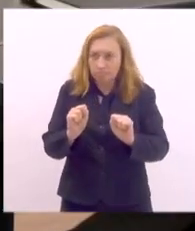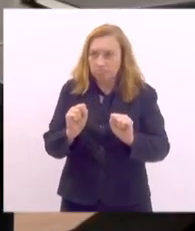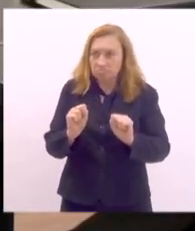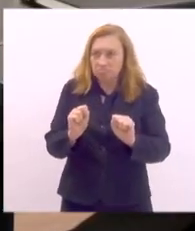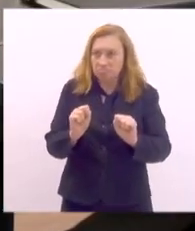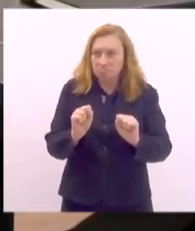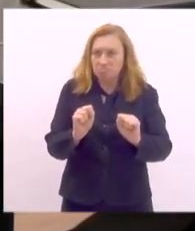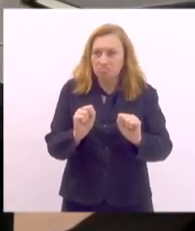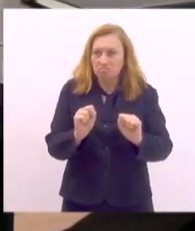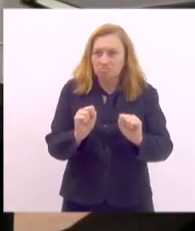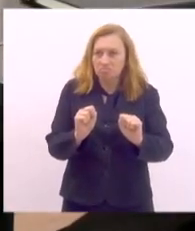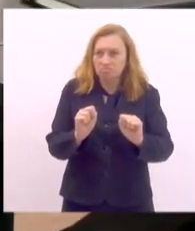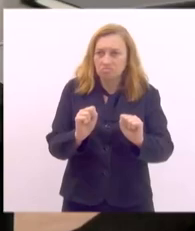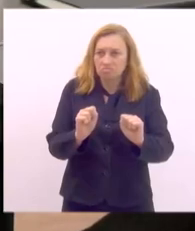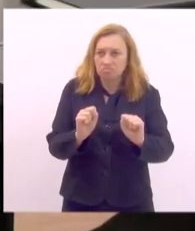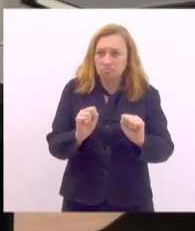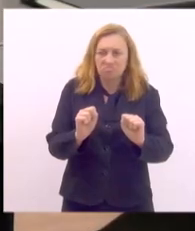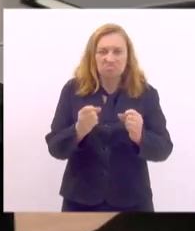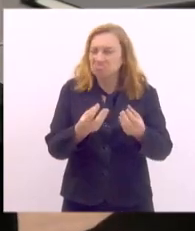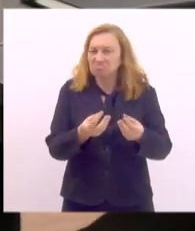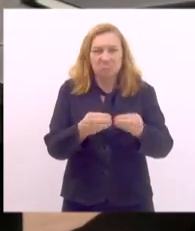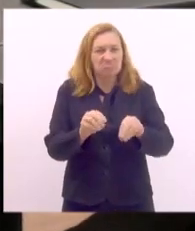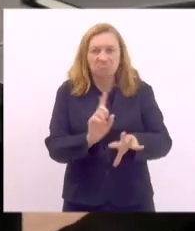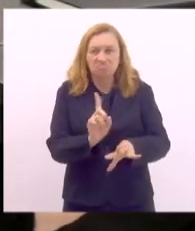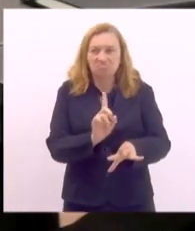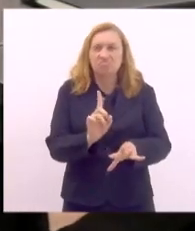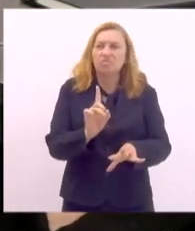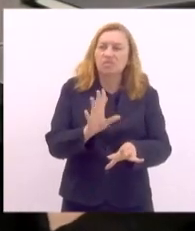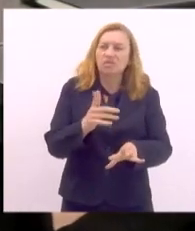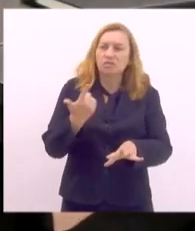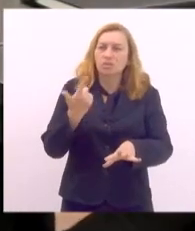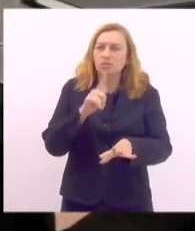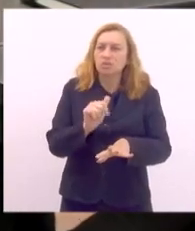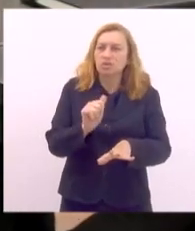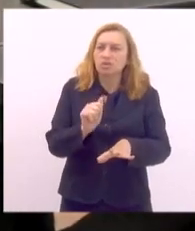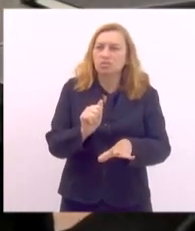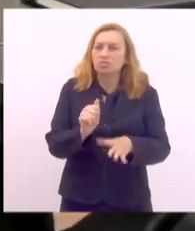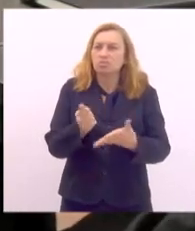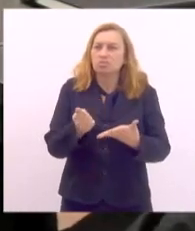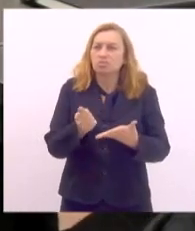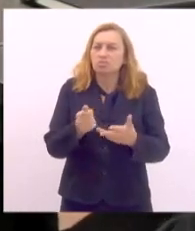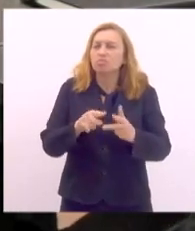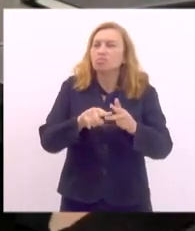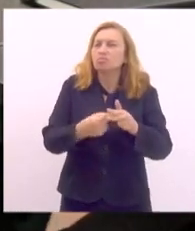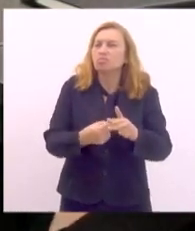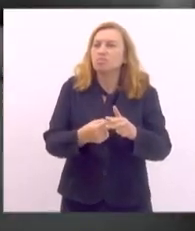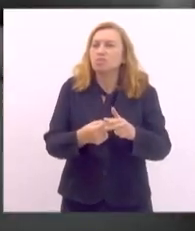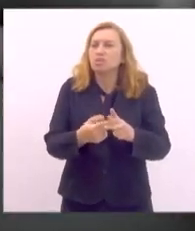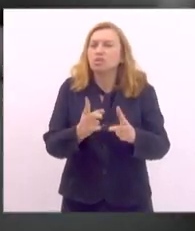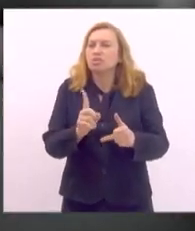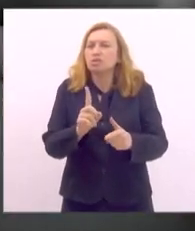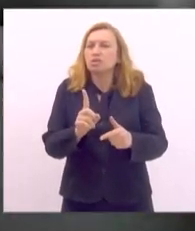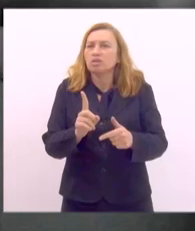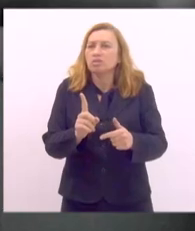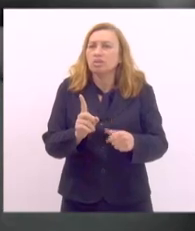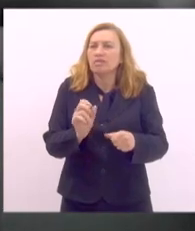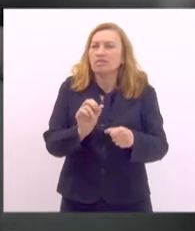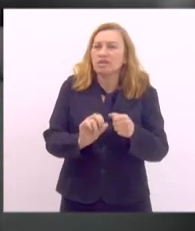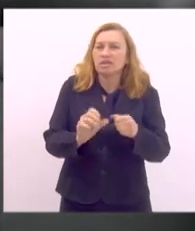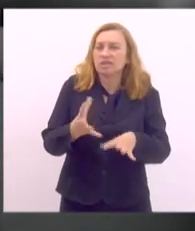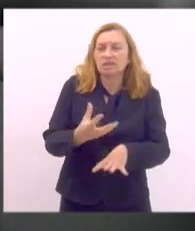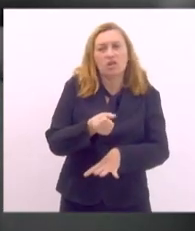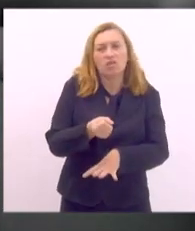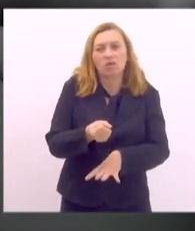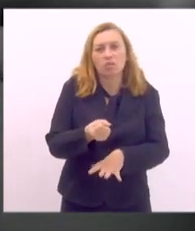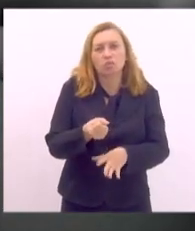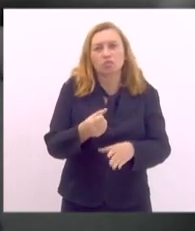nem estou achando tão com tanto prejuízo assim. Era só para a gente conseguir uma... Mas... não dá para fazer, ressalvar parte